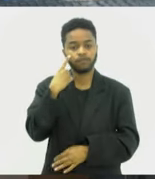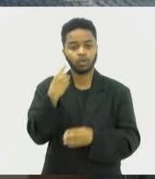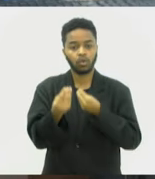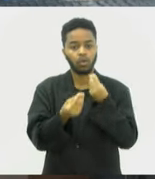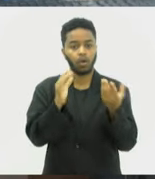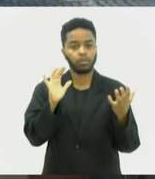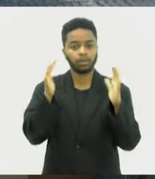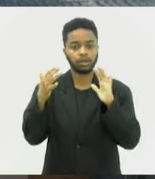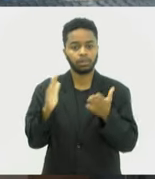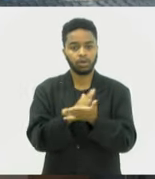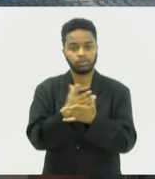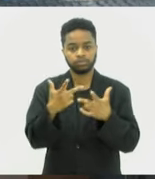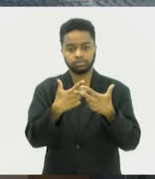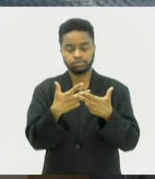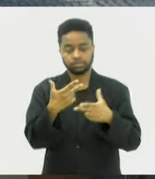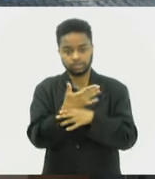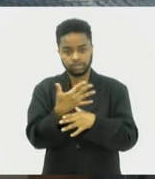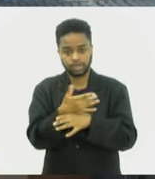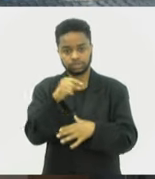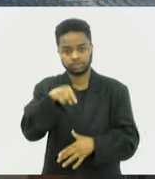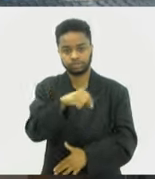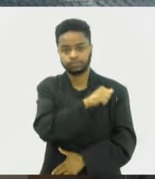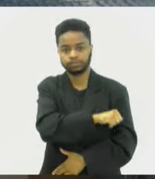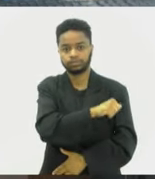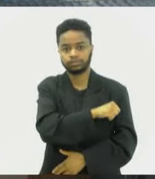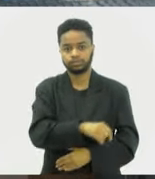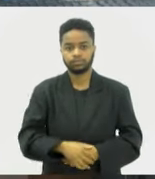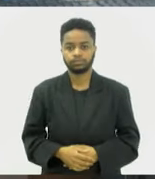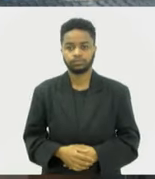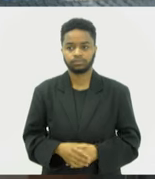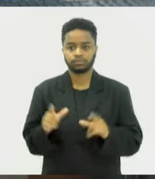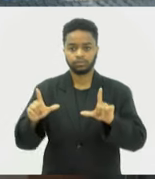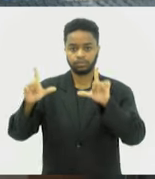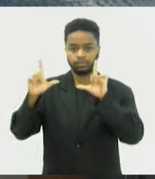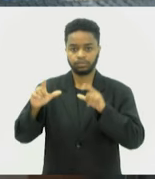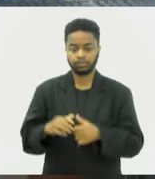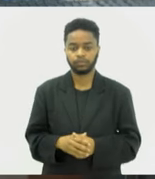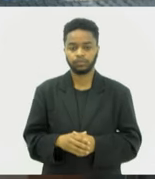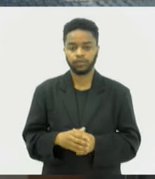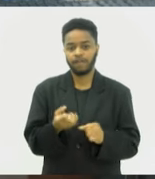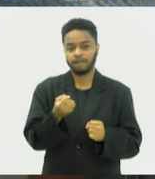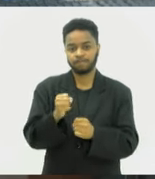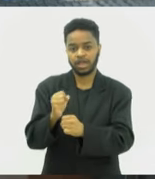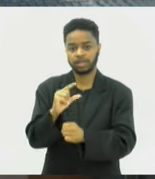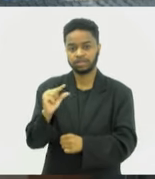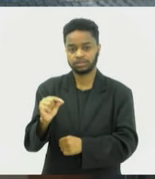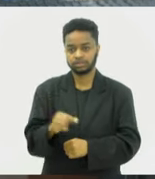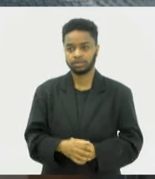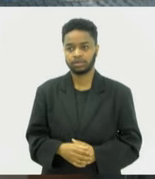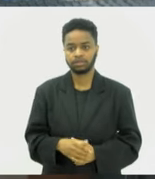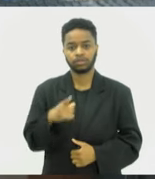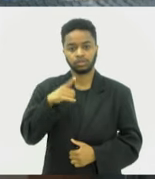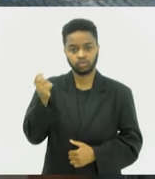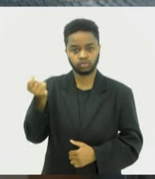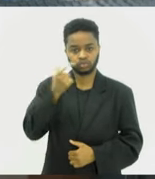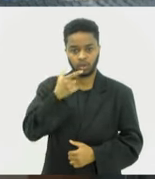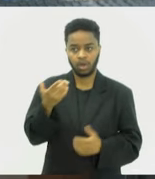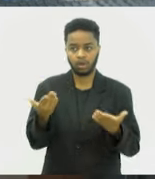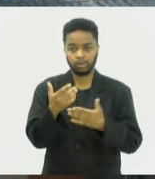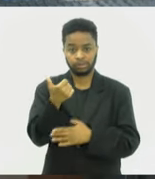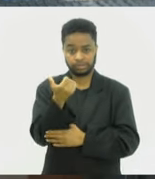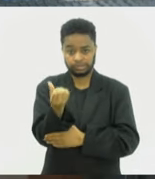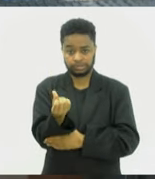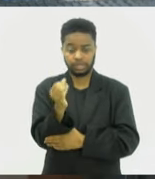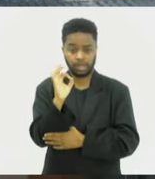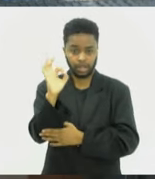no tempo em algumas cidades do estado. Aqui na tela, varre e sai, sol, 16 graus, está